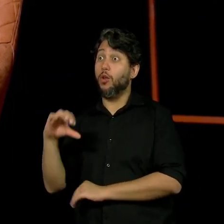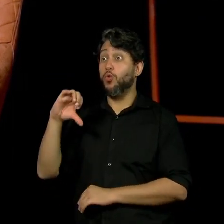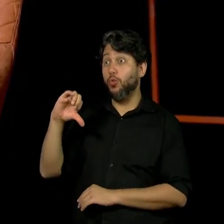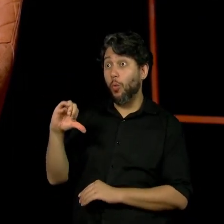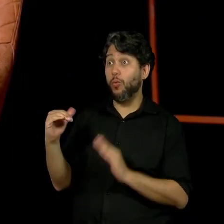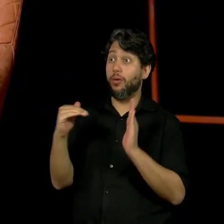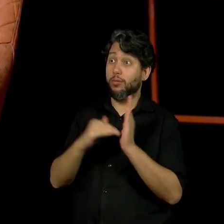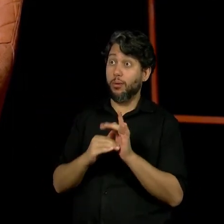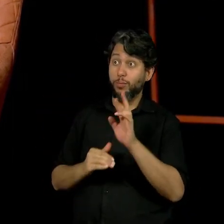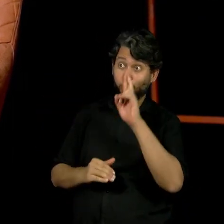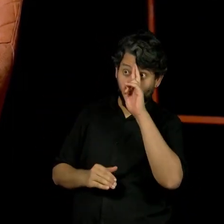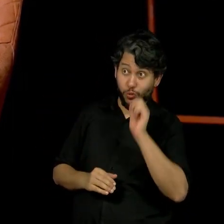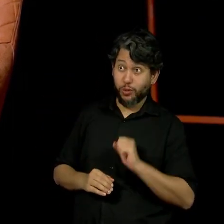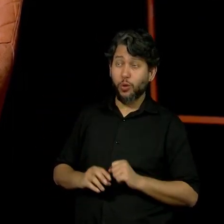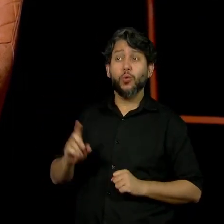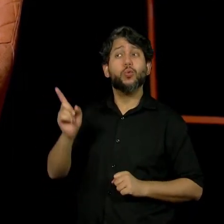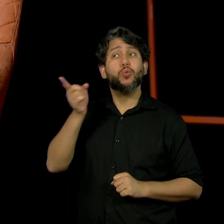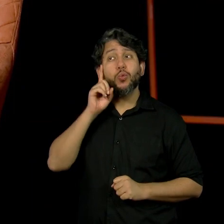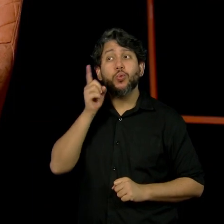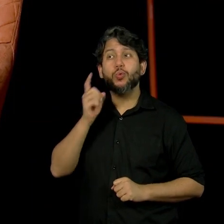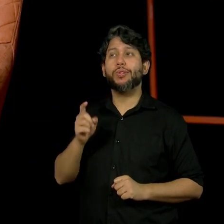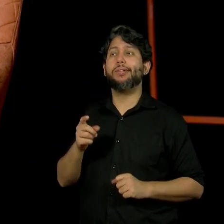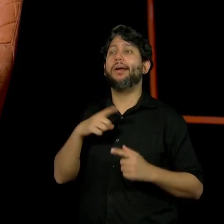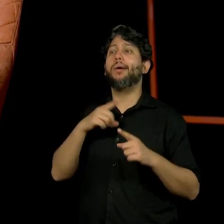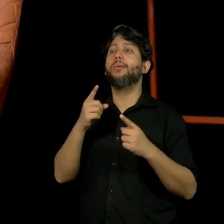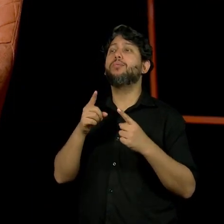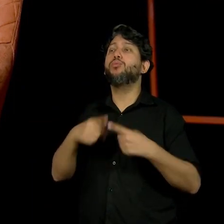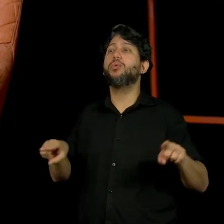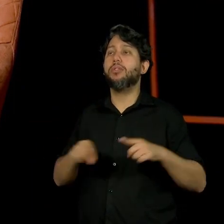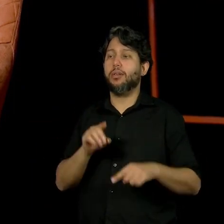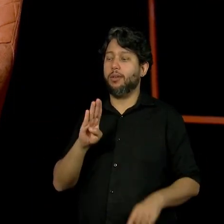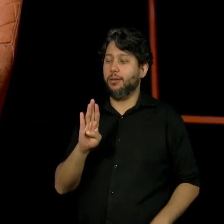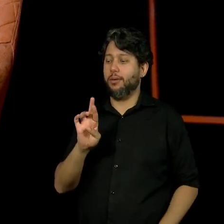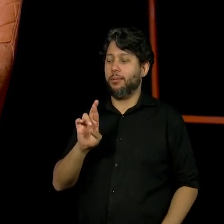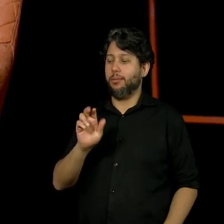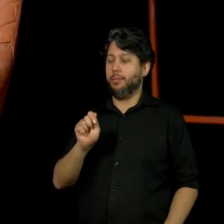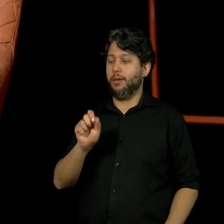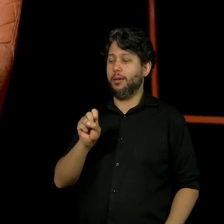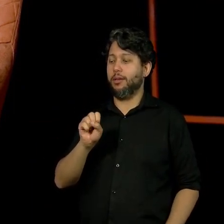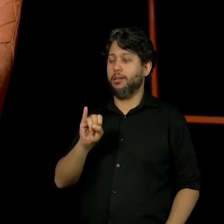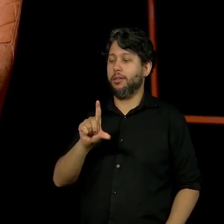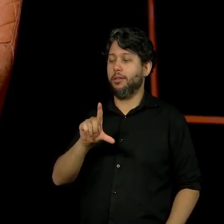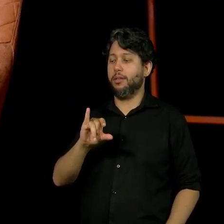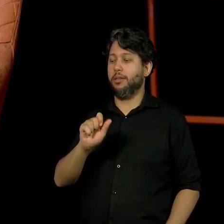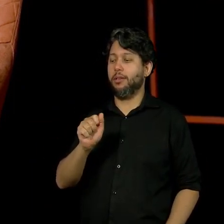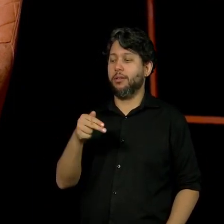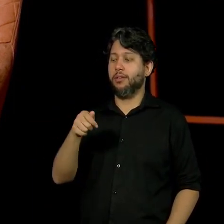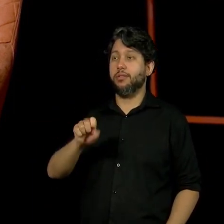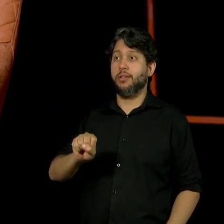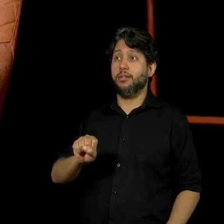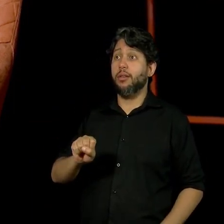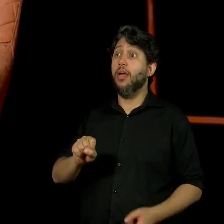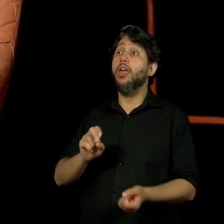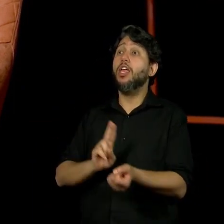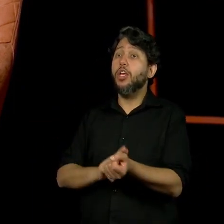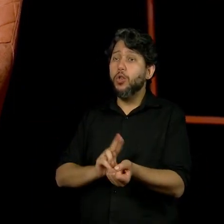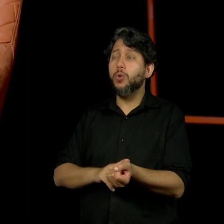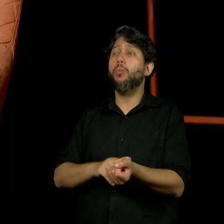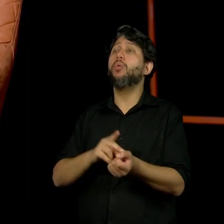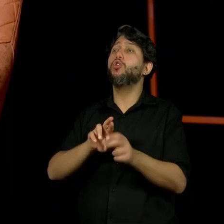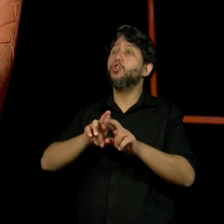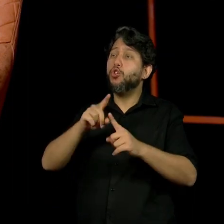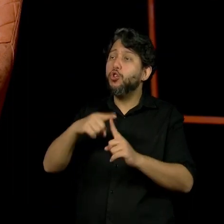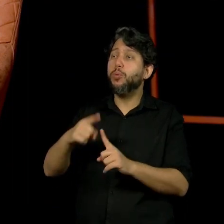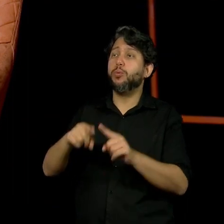meio-dia, que tocava todos os ritmos, chamado Brasiliana, tocava todos os ritmos brasileiros. É um programa fantástico, né? Todos os